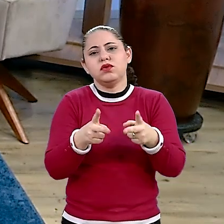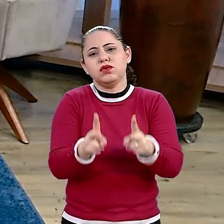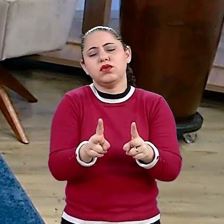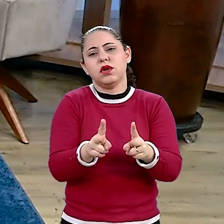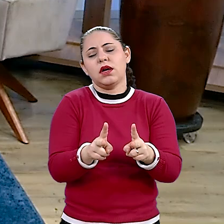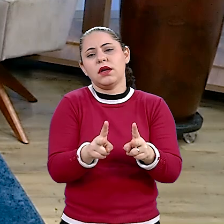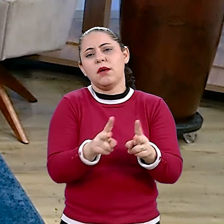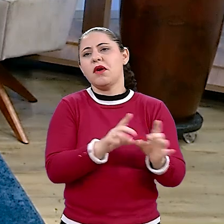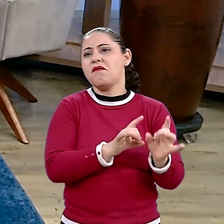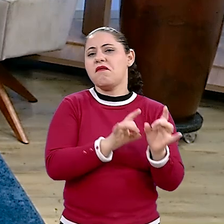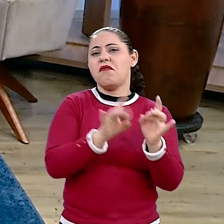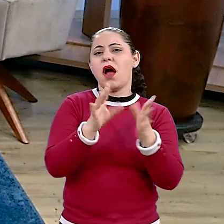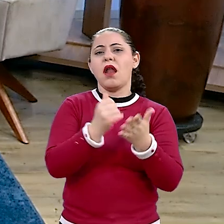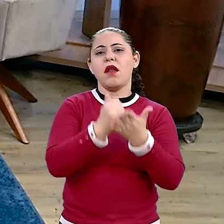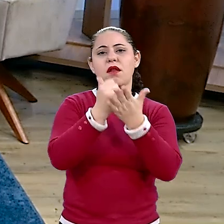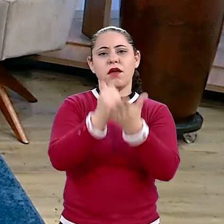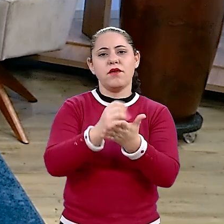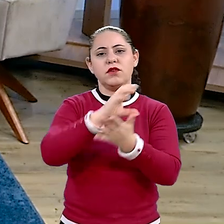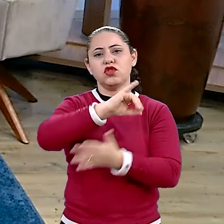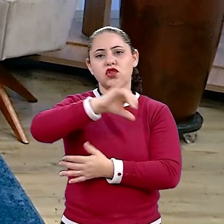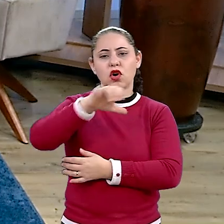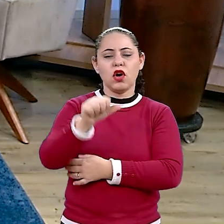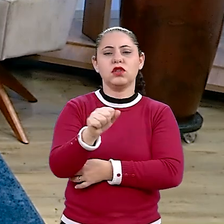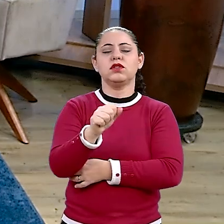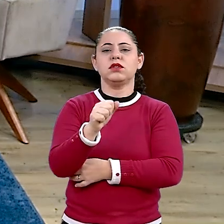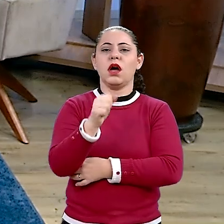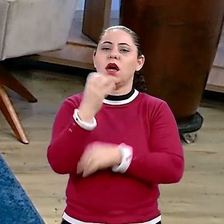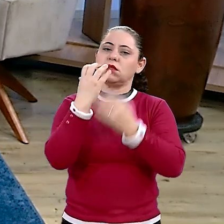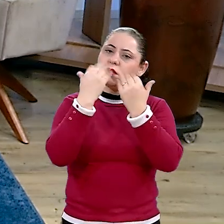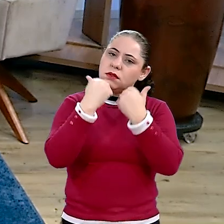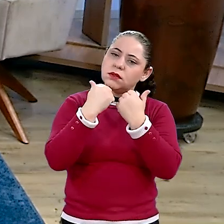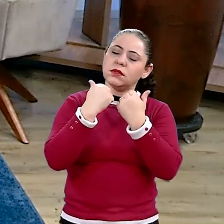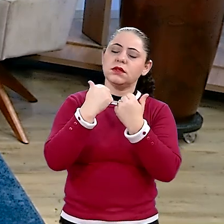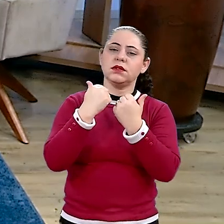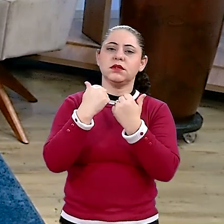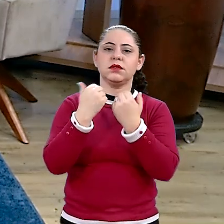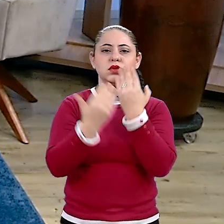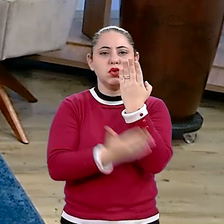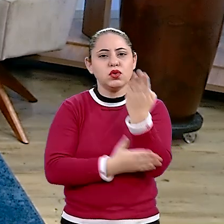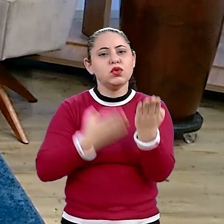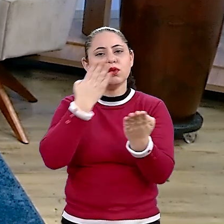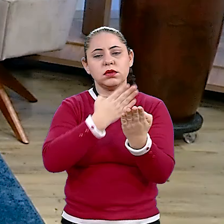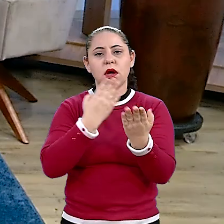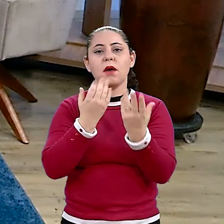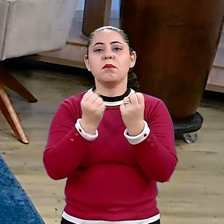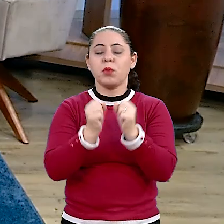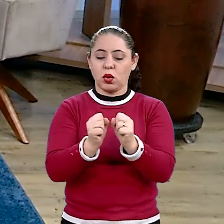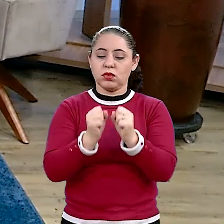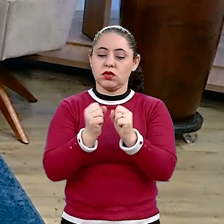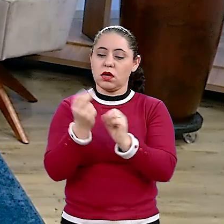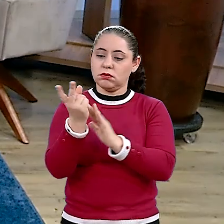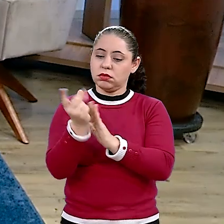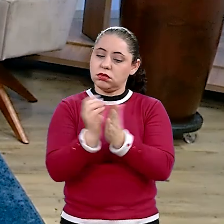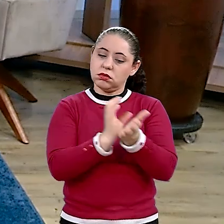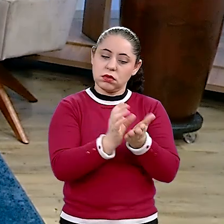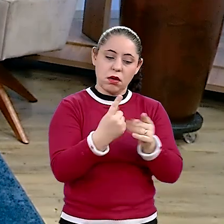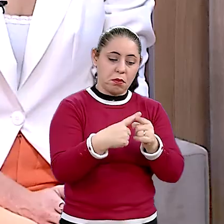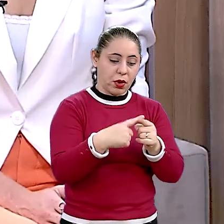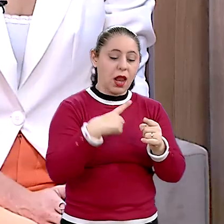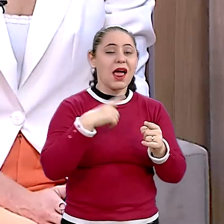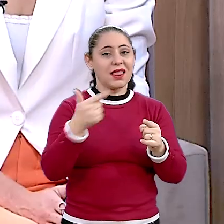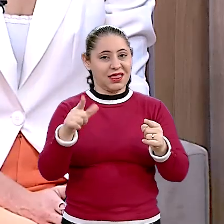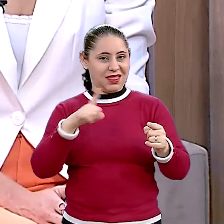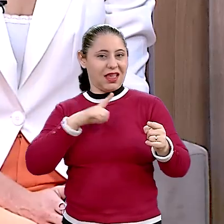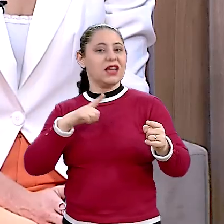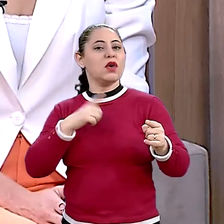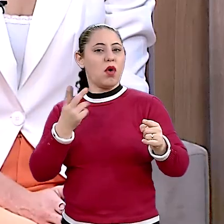usuárias dessas do agro, que transportam soja, milho, cana, etc., elas poderiam ingressar no capital porque elas têm